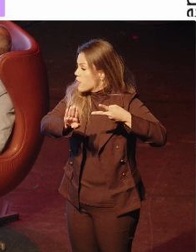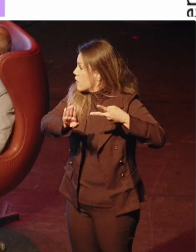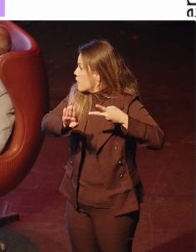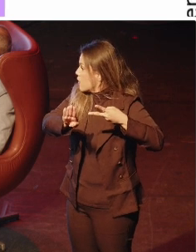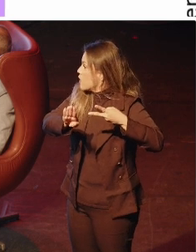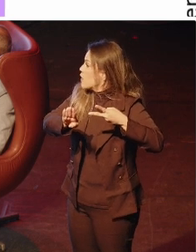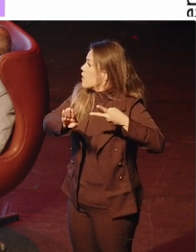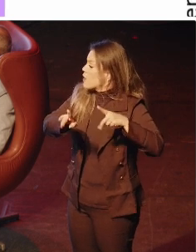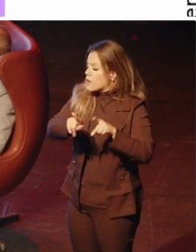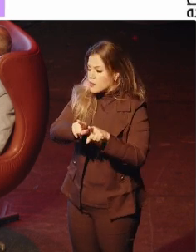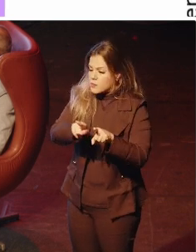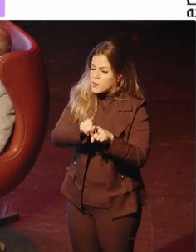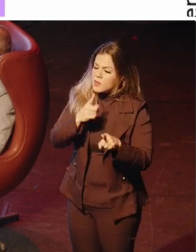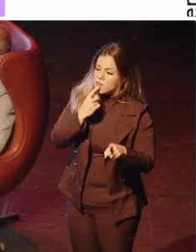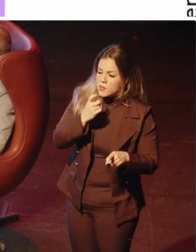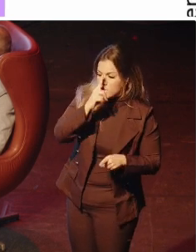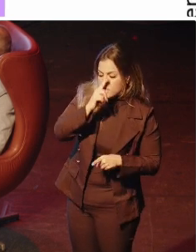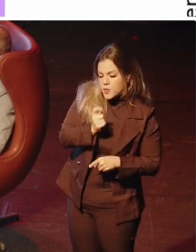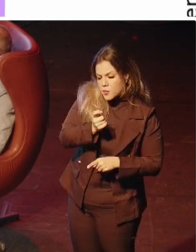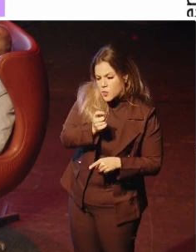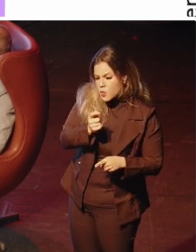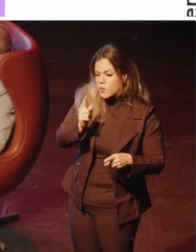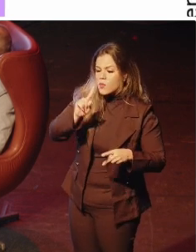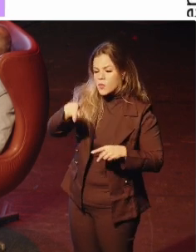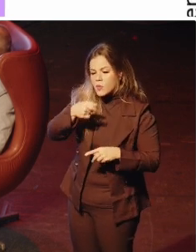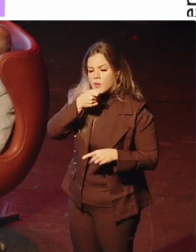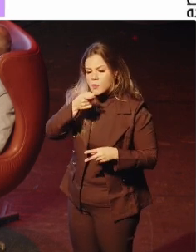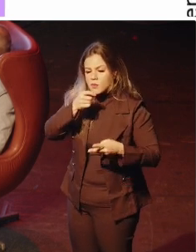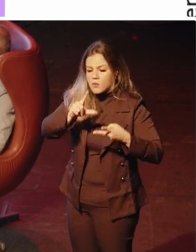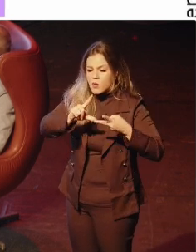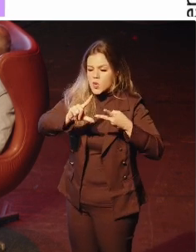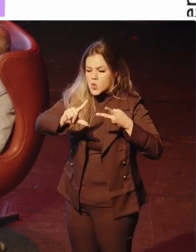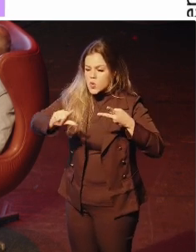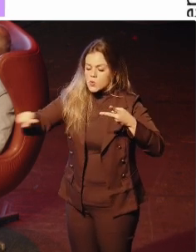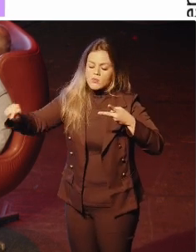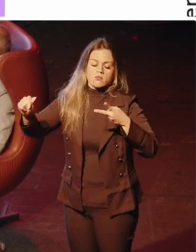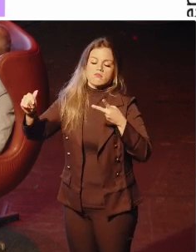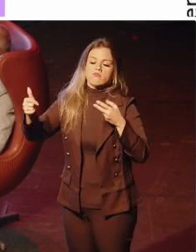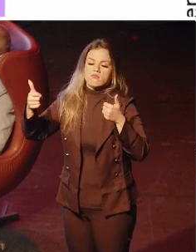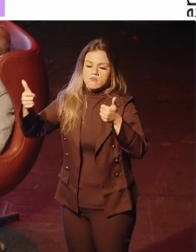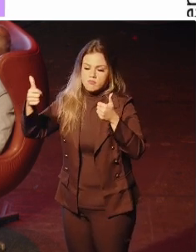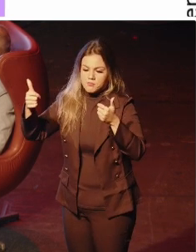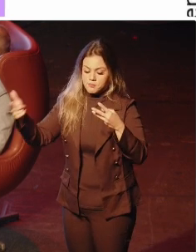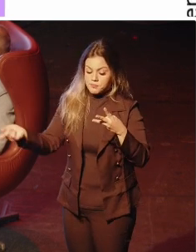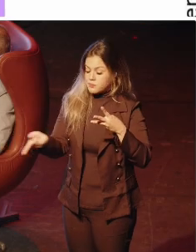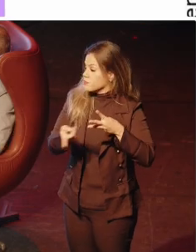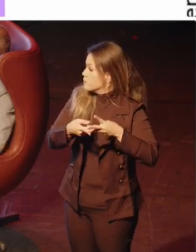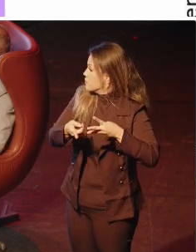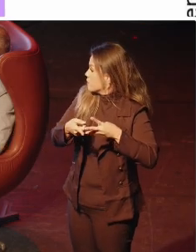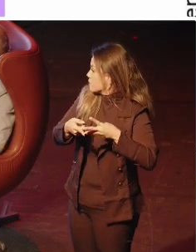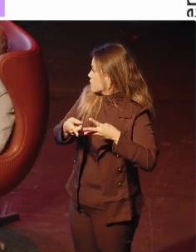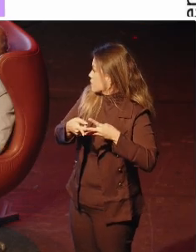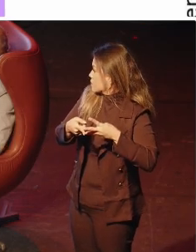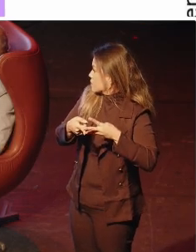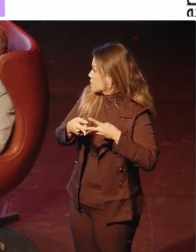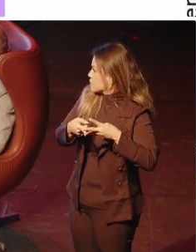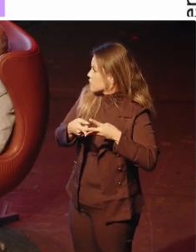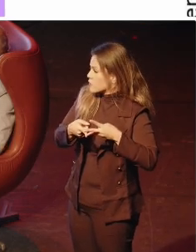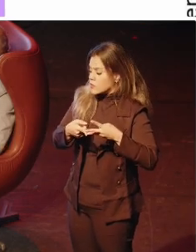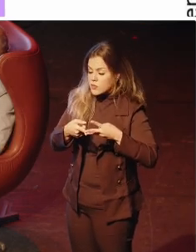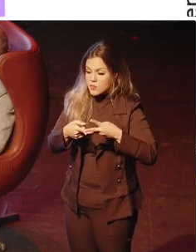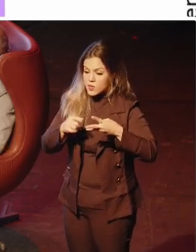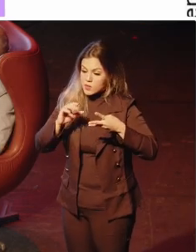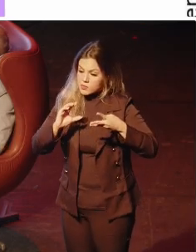mais vermelho e amarelo, ao longo das semanas, limpou o cérebro de beta-amiloide. E esse paciente